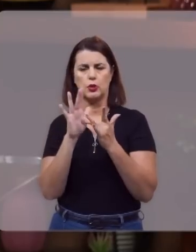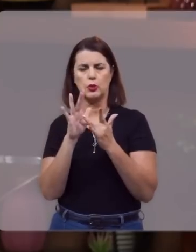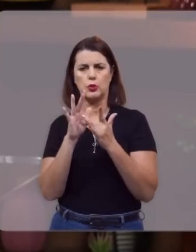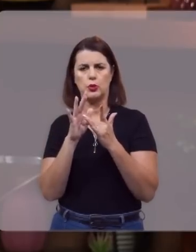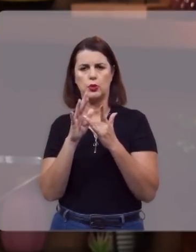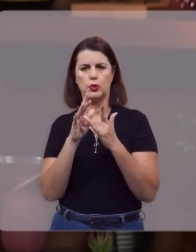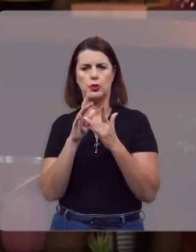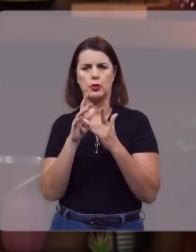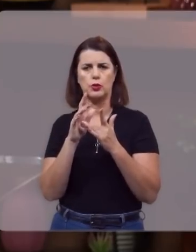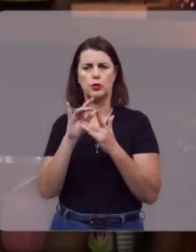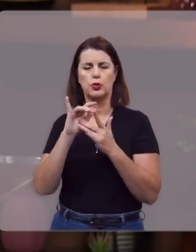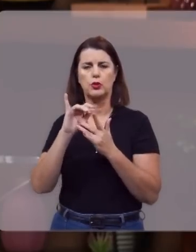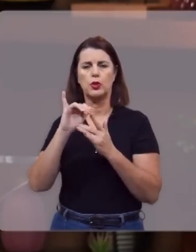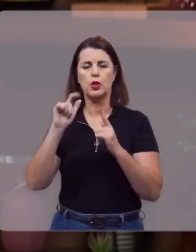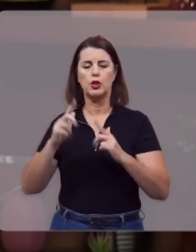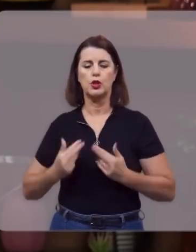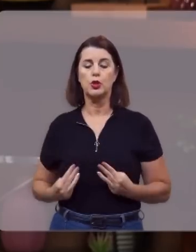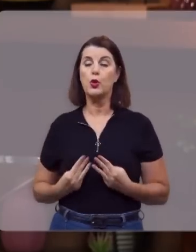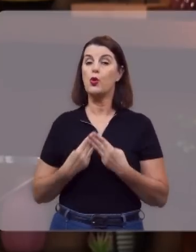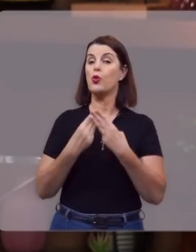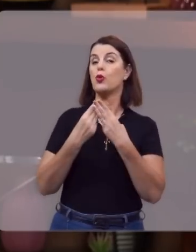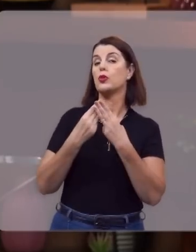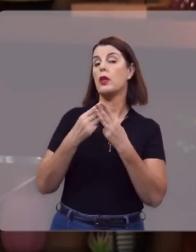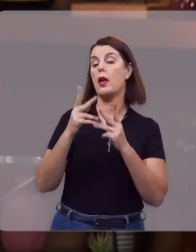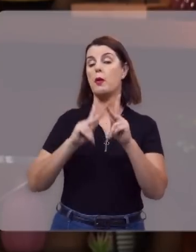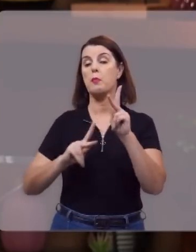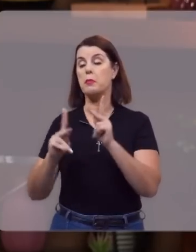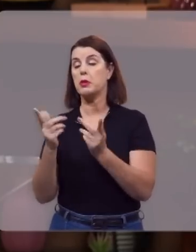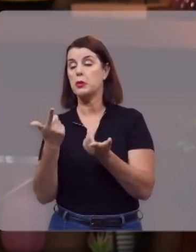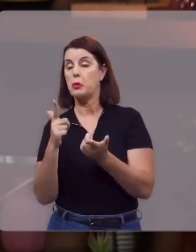quer judeus, quer gentios.